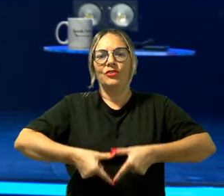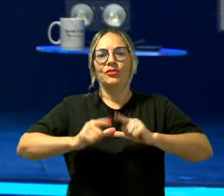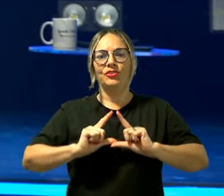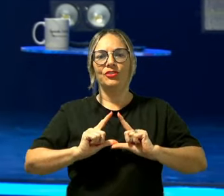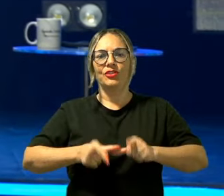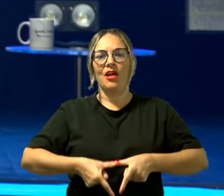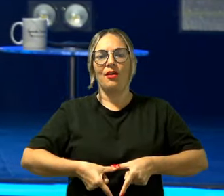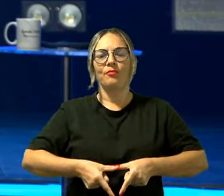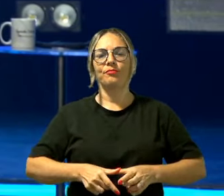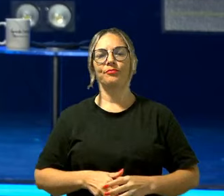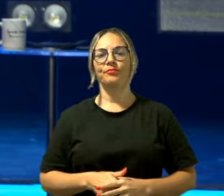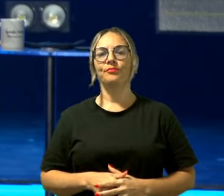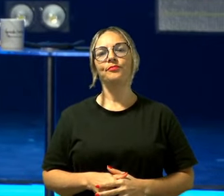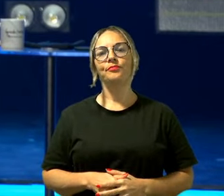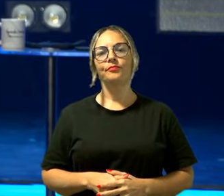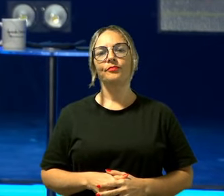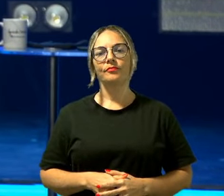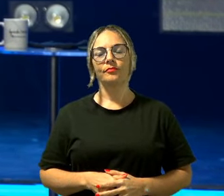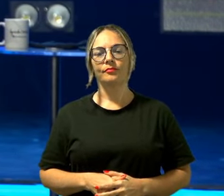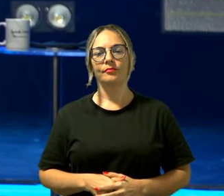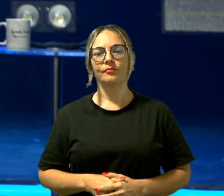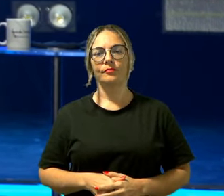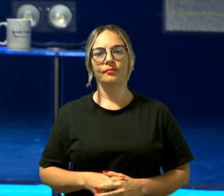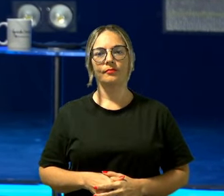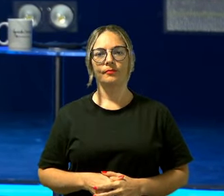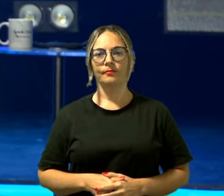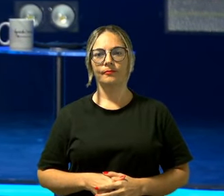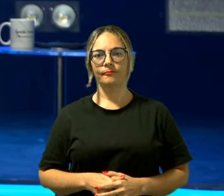E aí, dentro desse contexto,